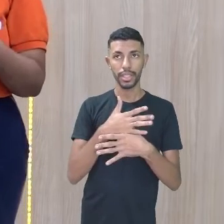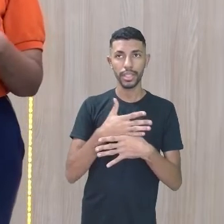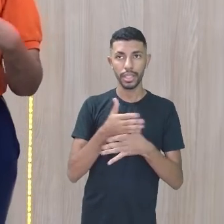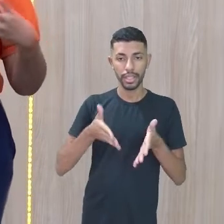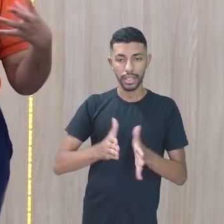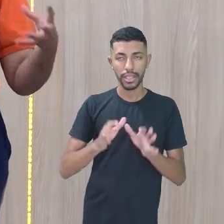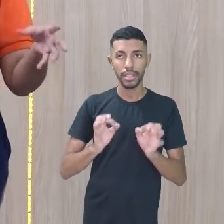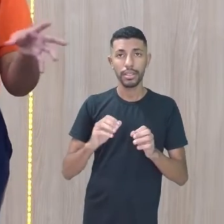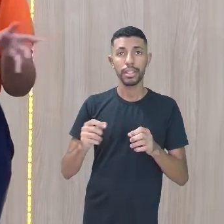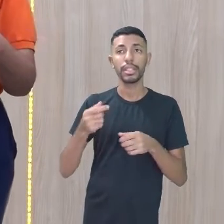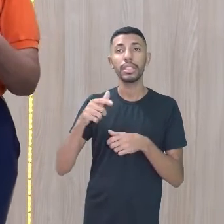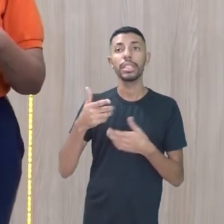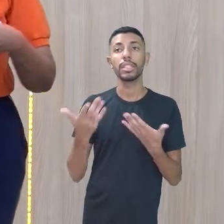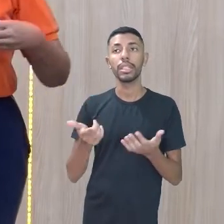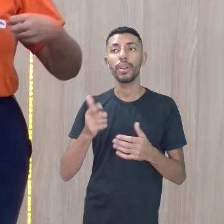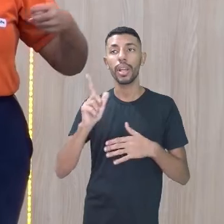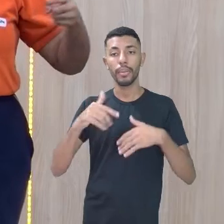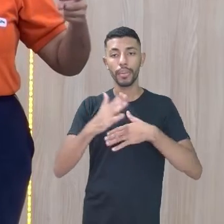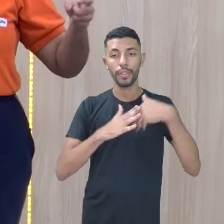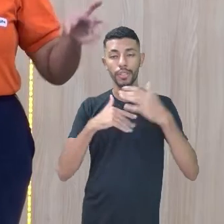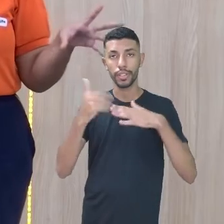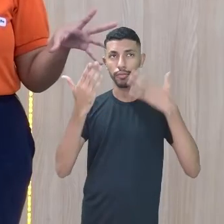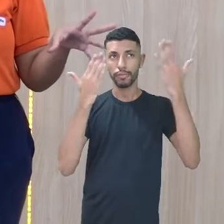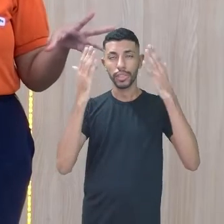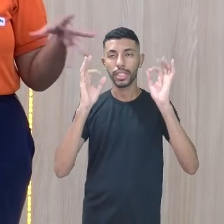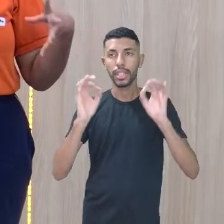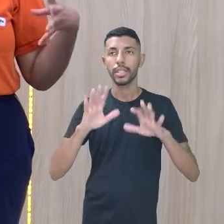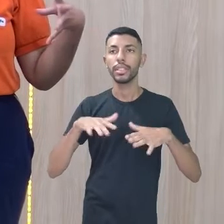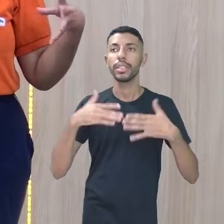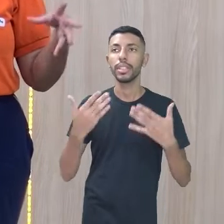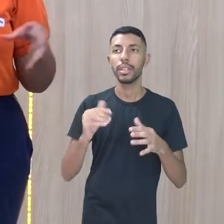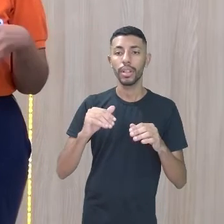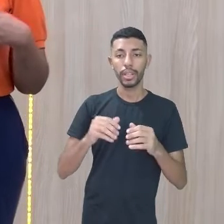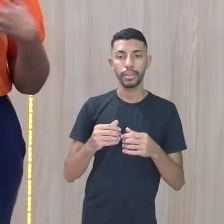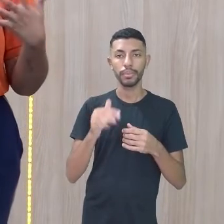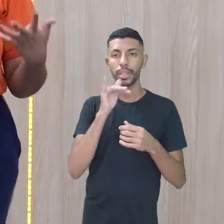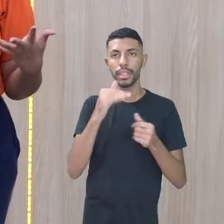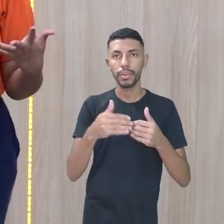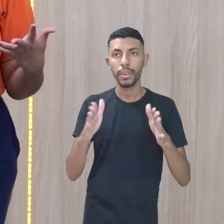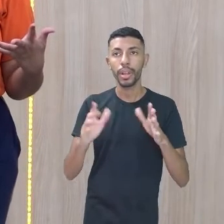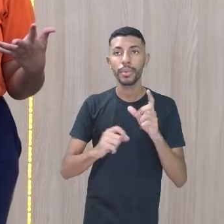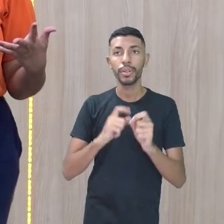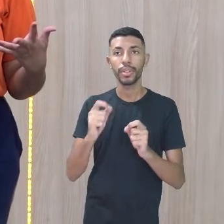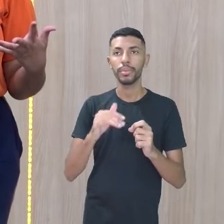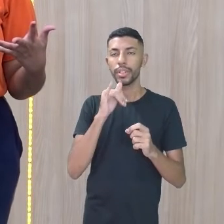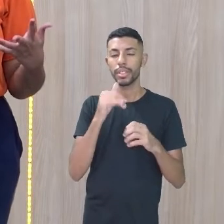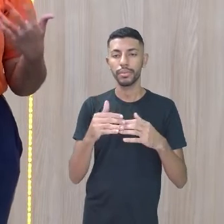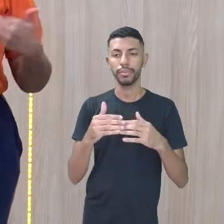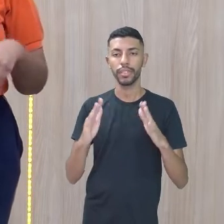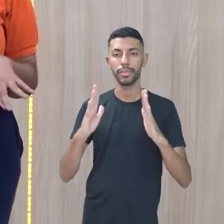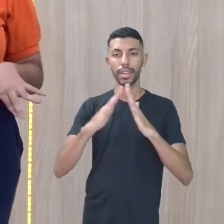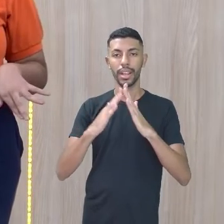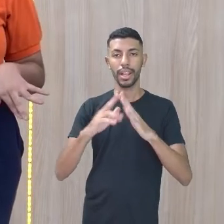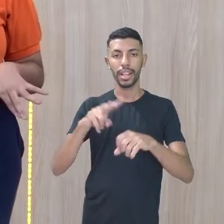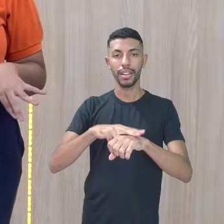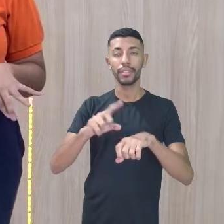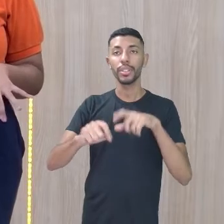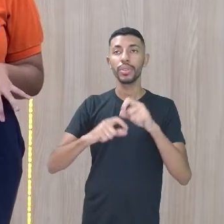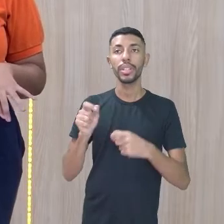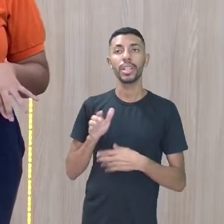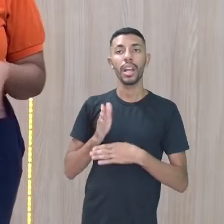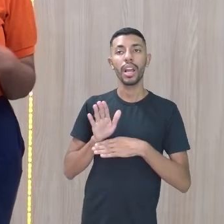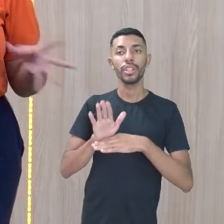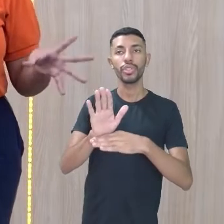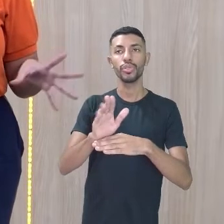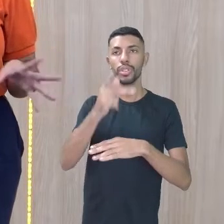psiquiatra, ele abre uma espécie de casa verde, que ajudaria as pessoas psicologicamente. Só que com o tempo o